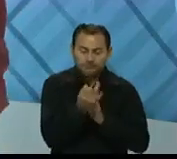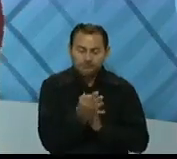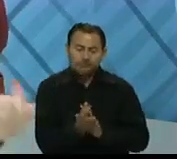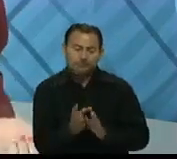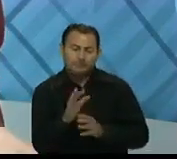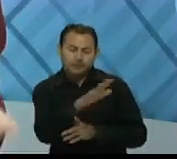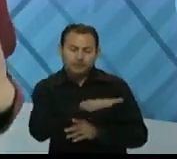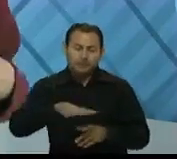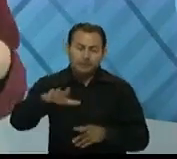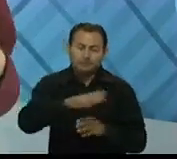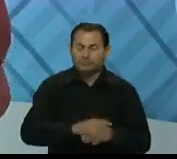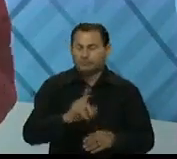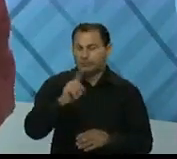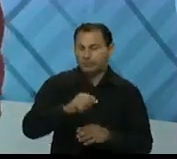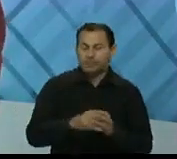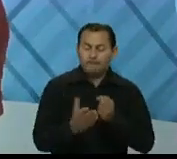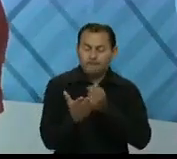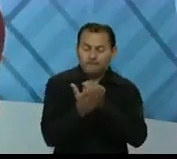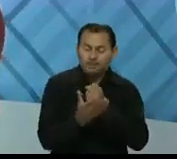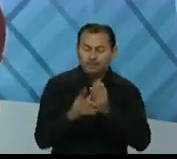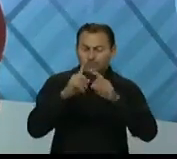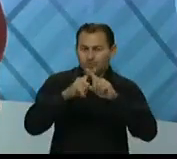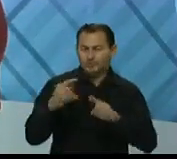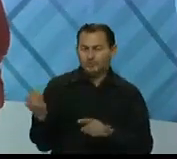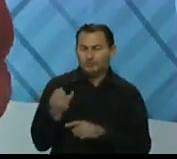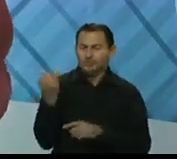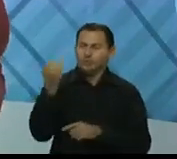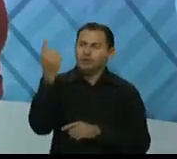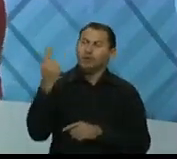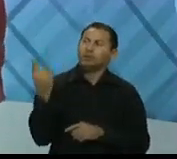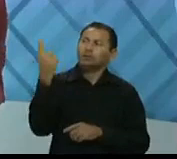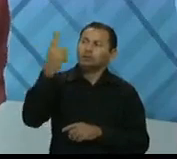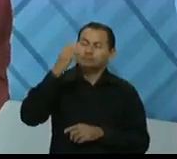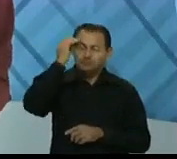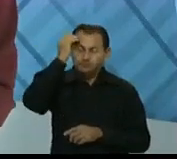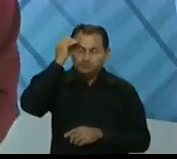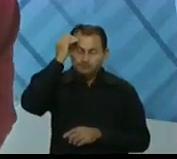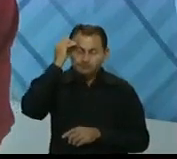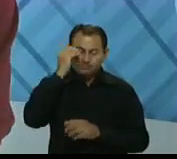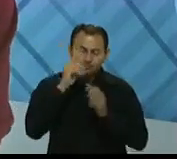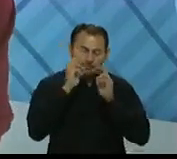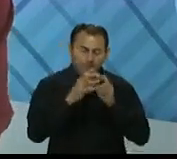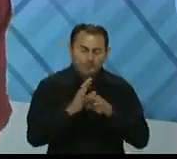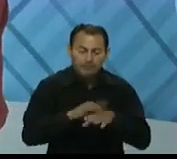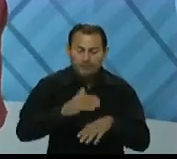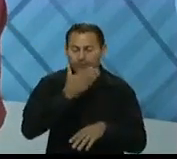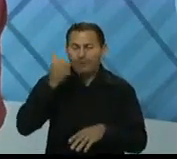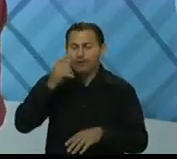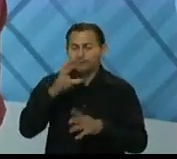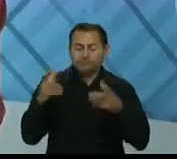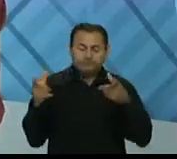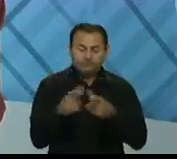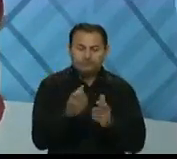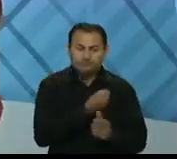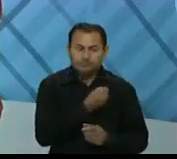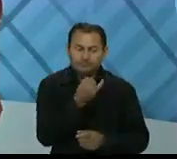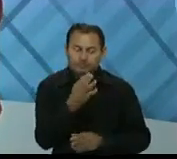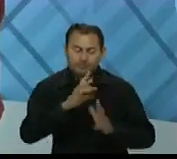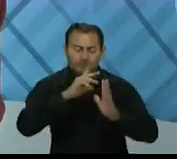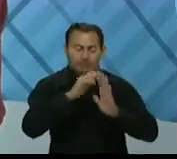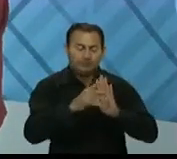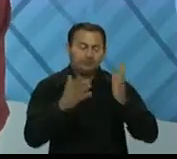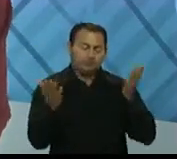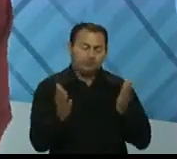da área, porque a área não é base vezes a altura de um retângulo. Então, analisando a situação, fica mais fácil reduzir a quantidade de